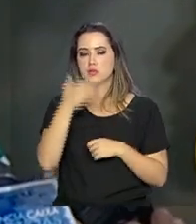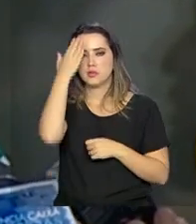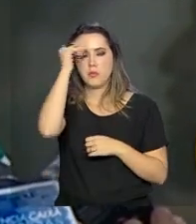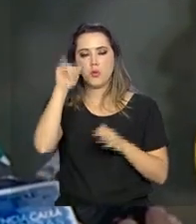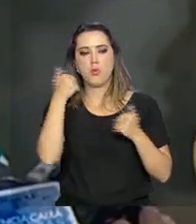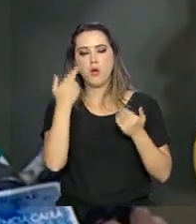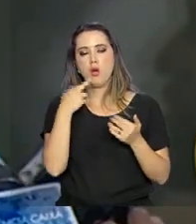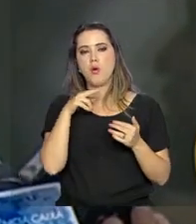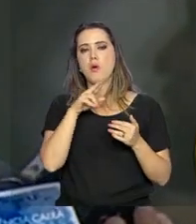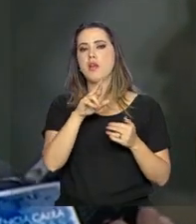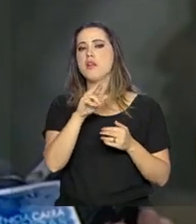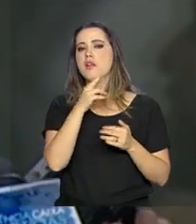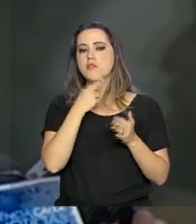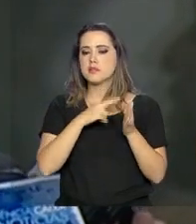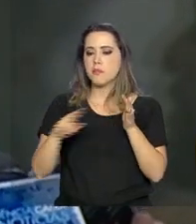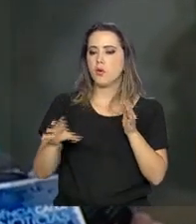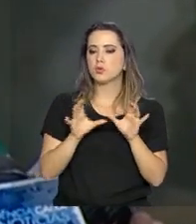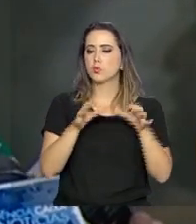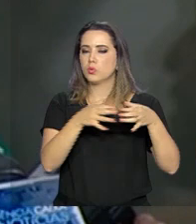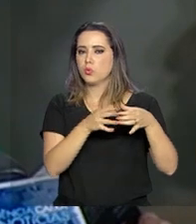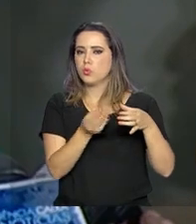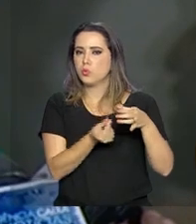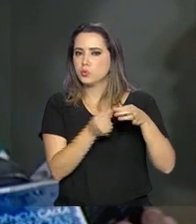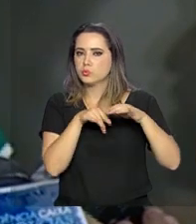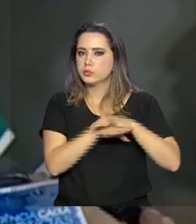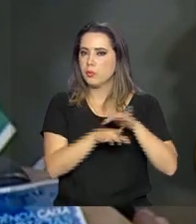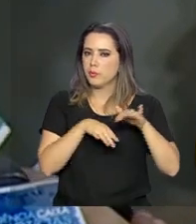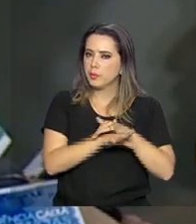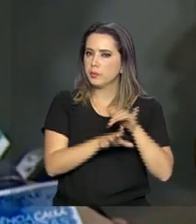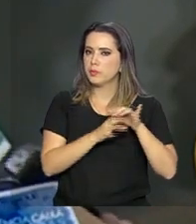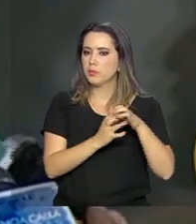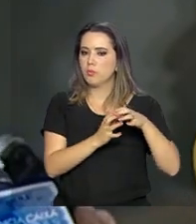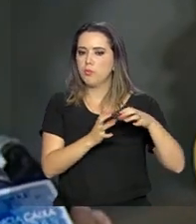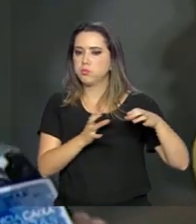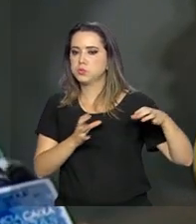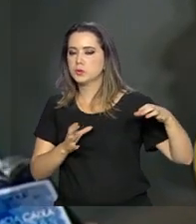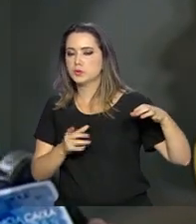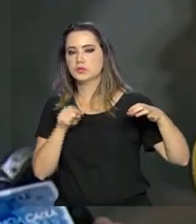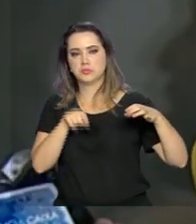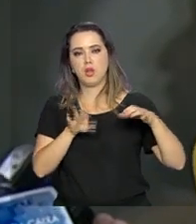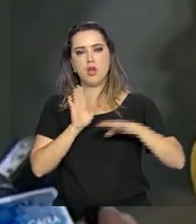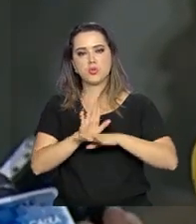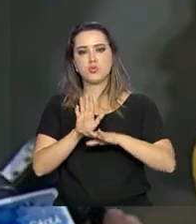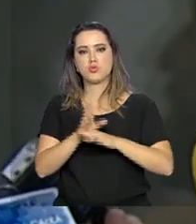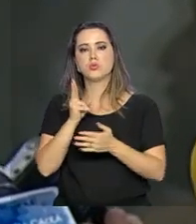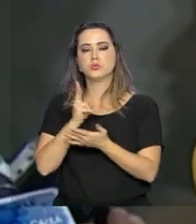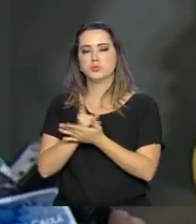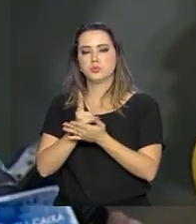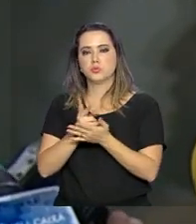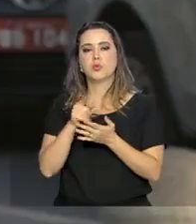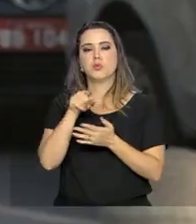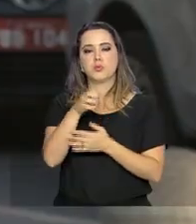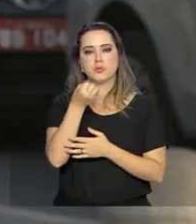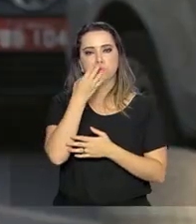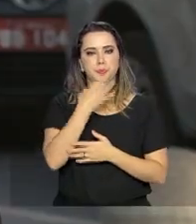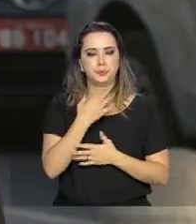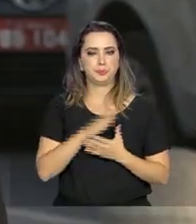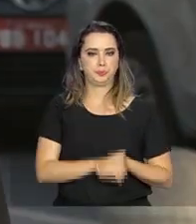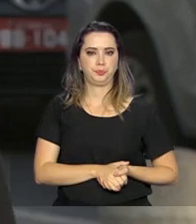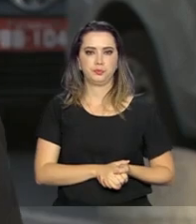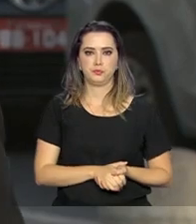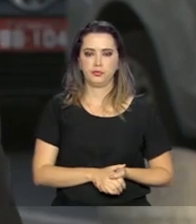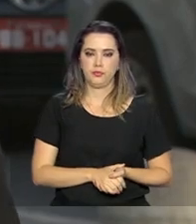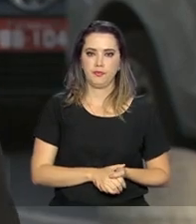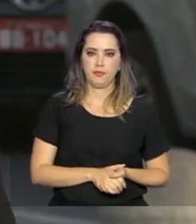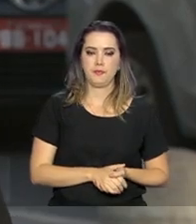ano isso ajuda a vento habilidade das contas do fgts sem prejudicar o próprio tse a divisão dos